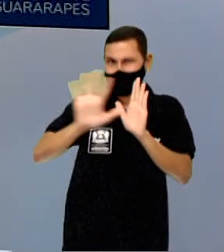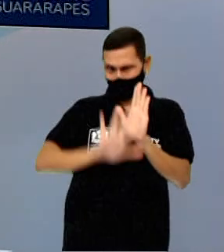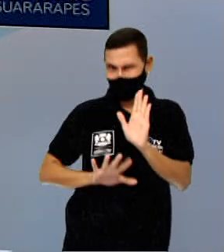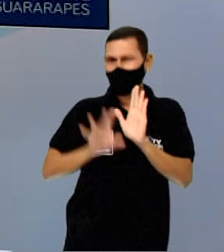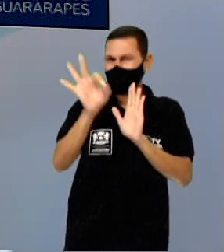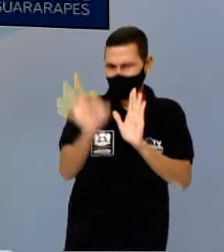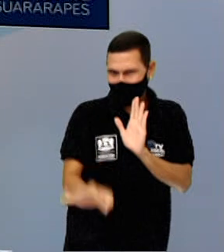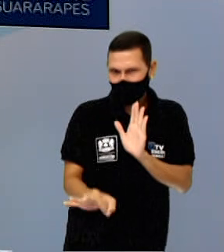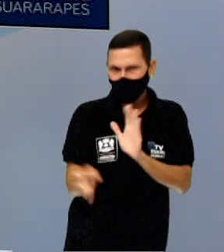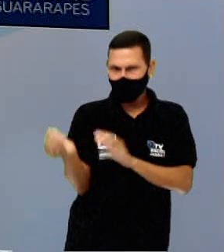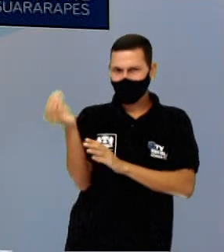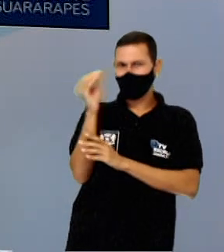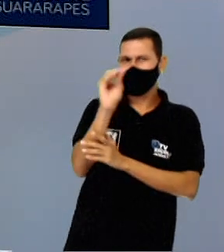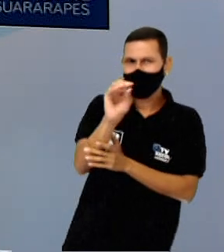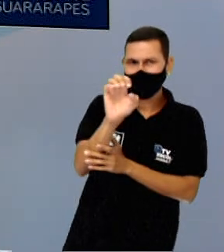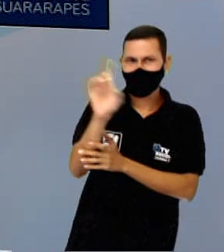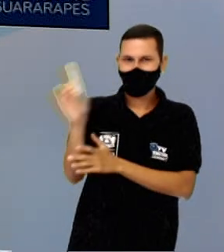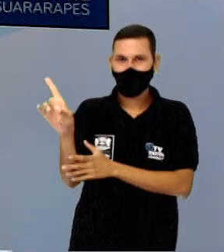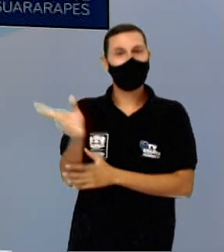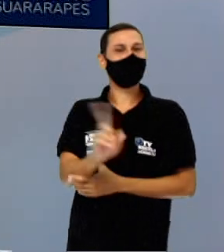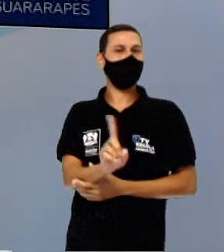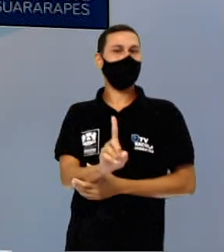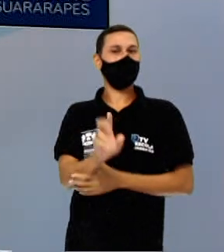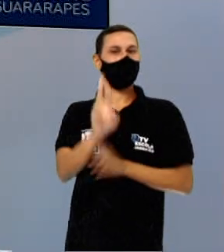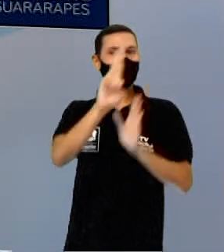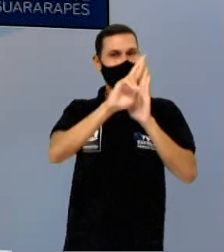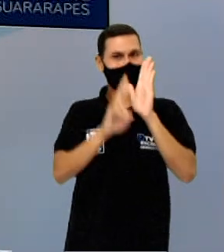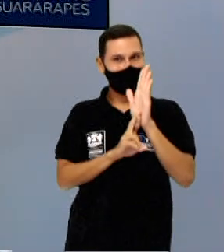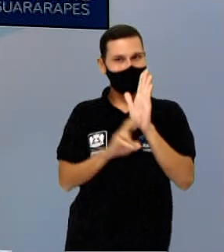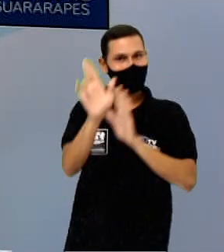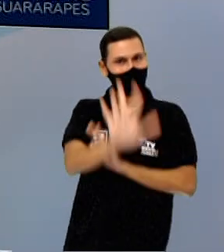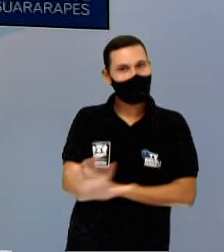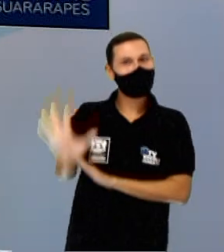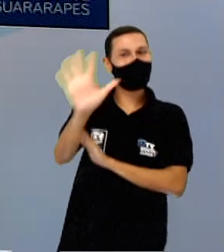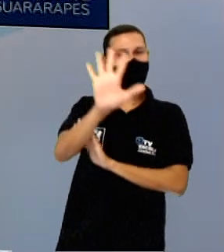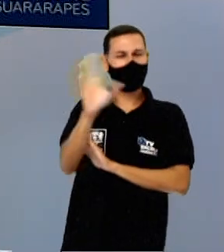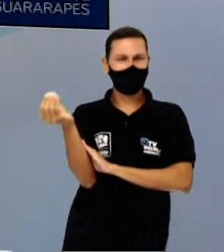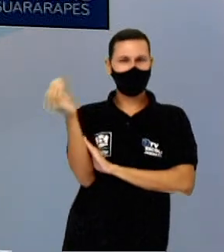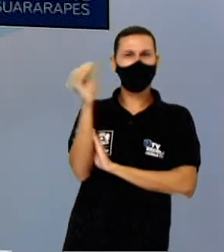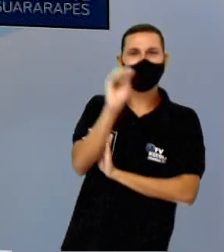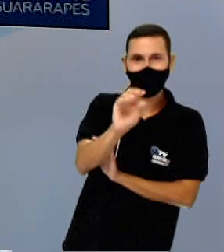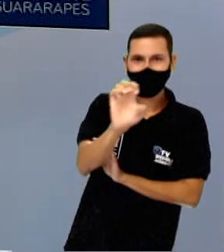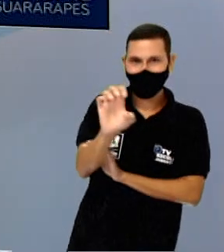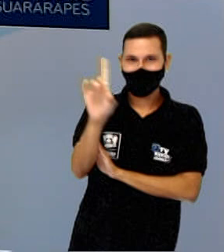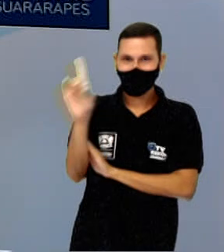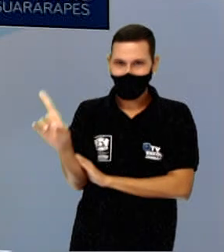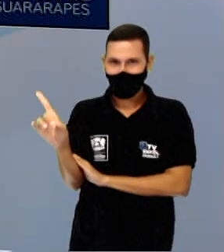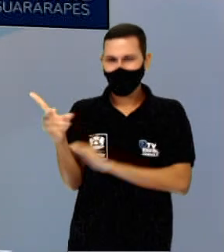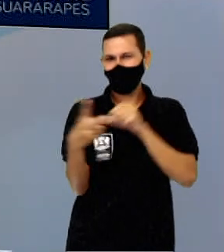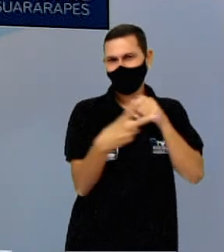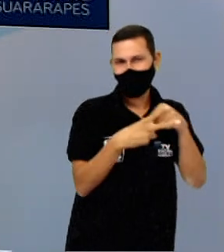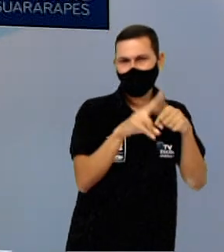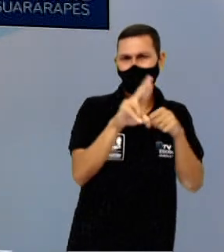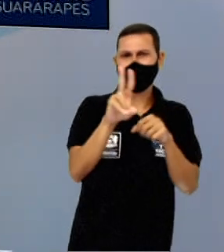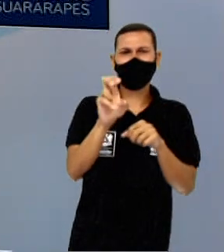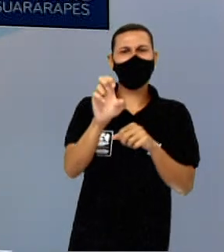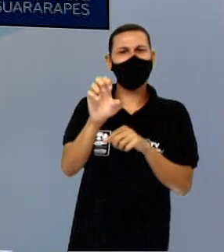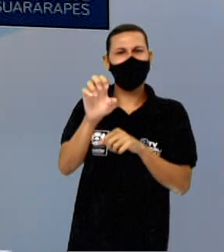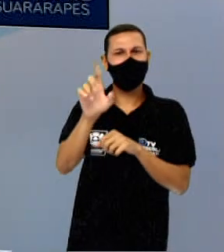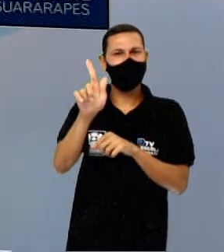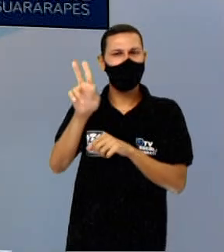coloca IED? Não, a regra geral é você colocar ED no final de qualquer verbo regular. O verbo regular, você vai